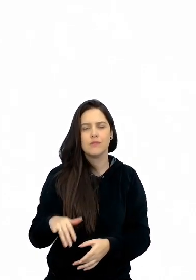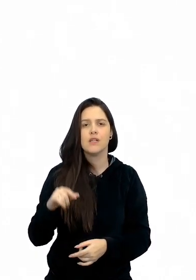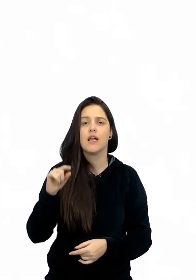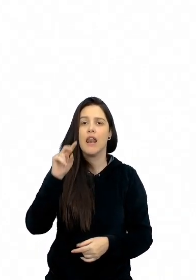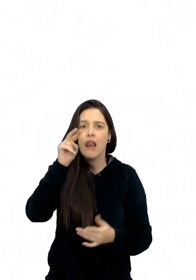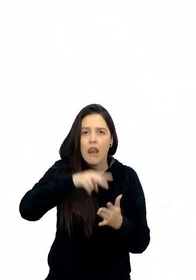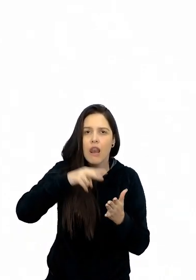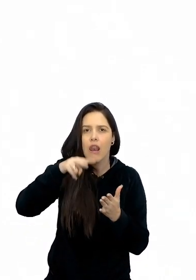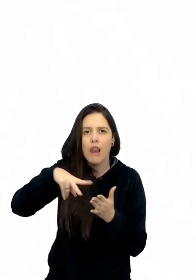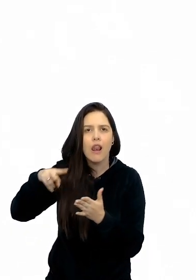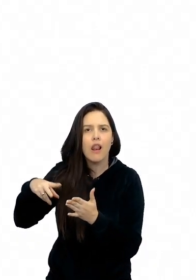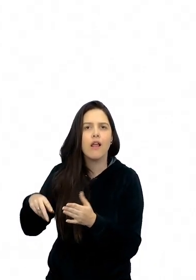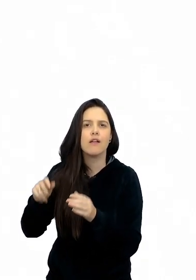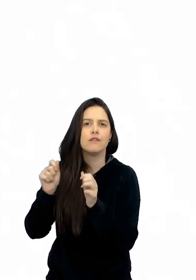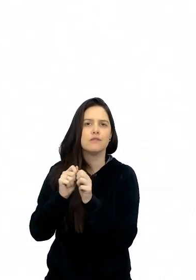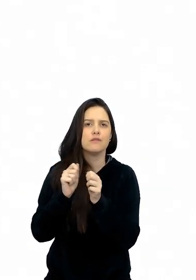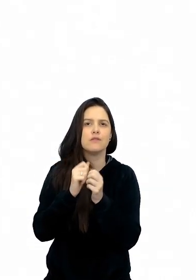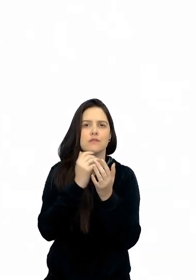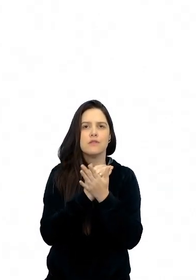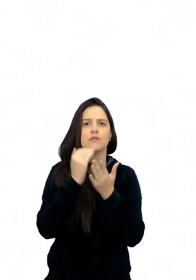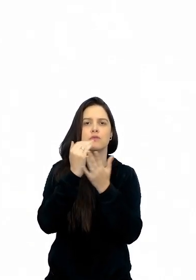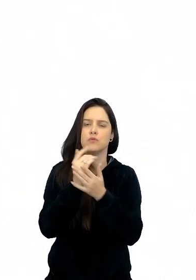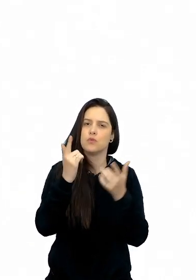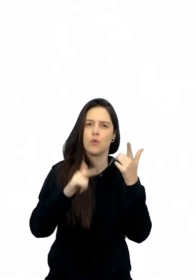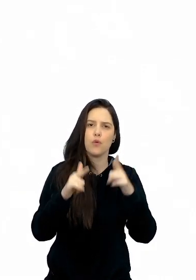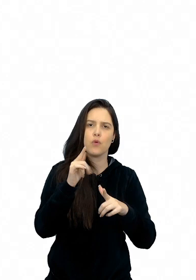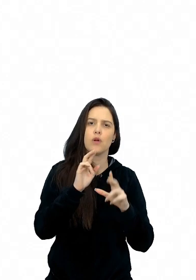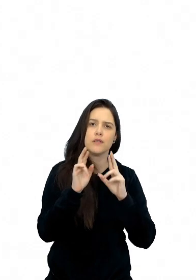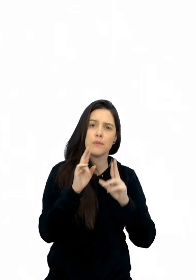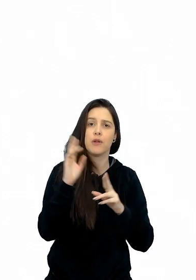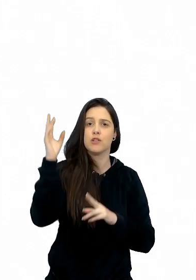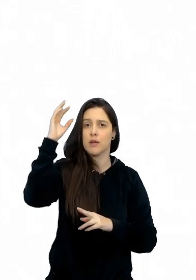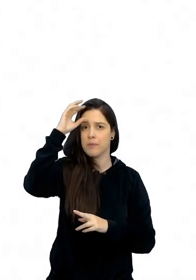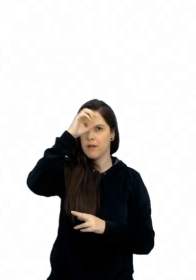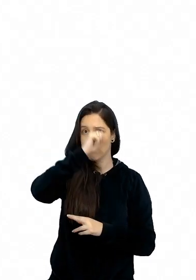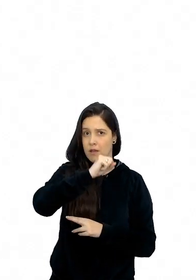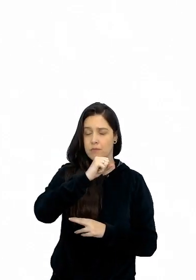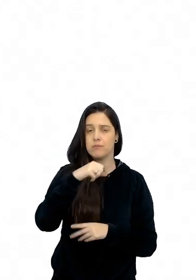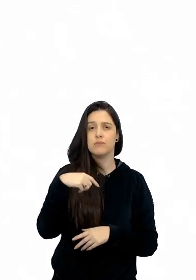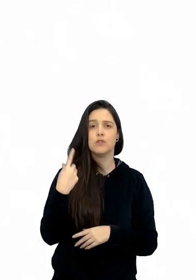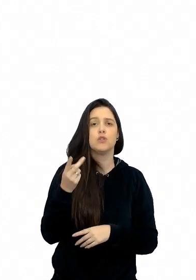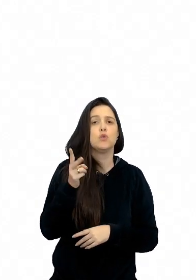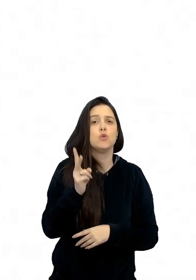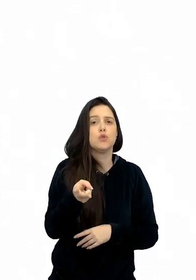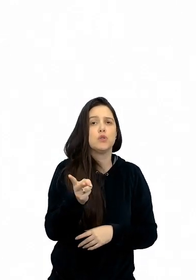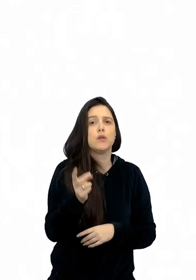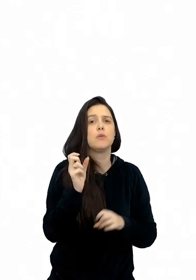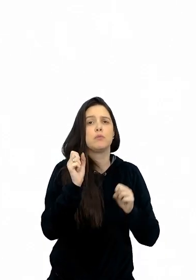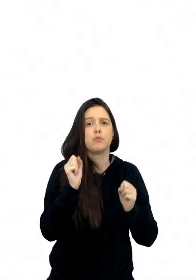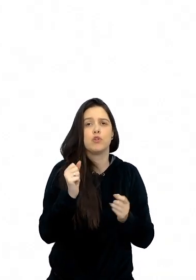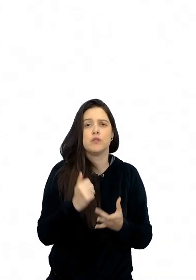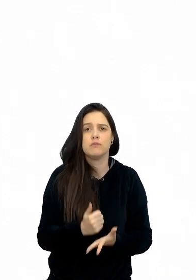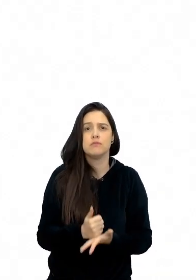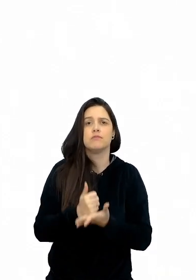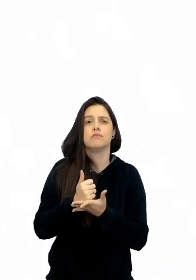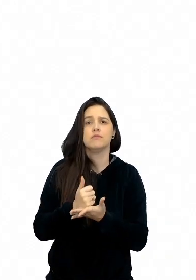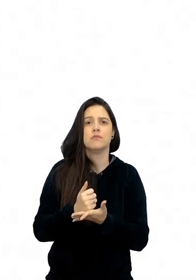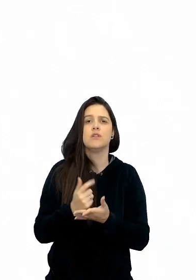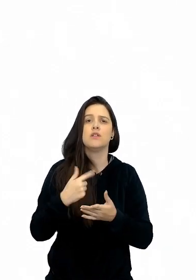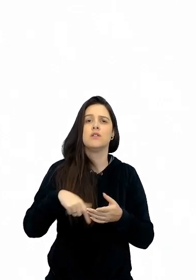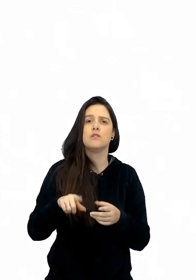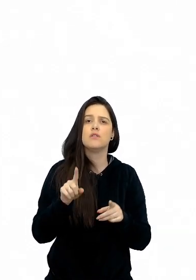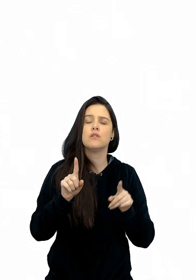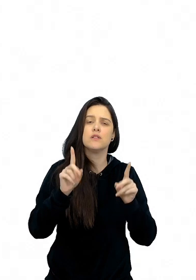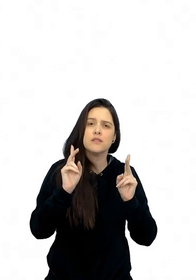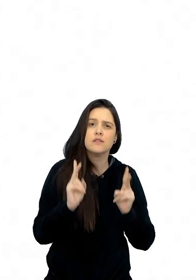esses erros, né, que fazem parte do processo do aprender, né, e de que maneira que pode abordar aquilo. E qual a atenção